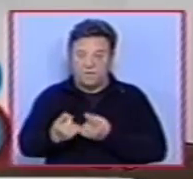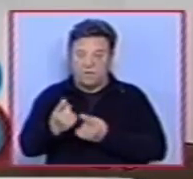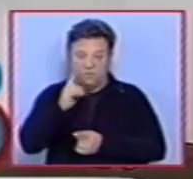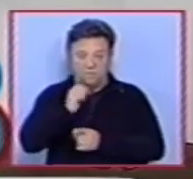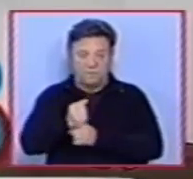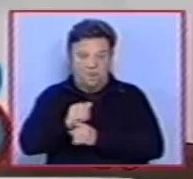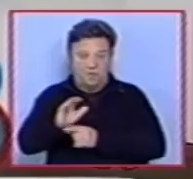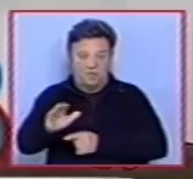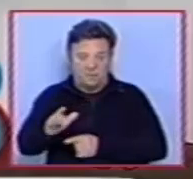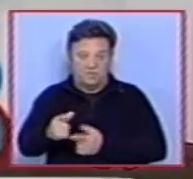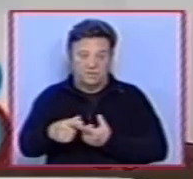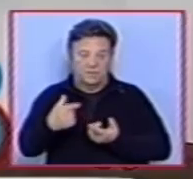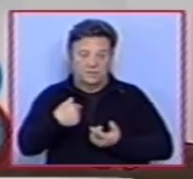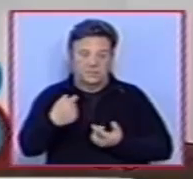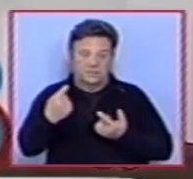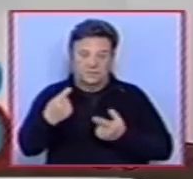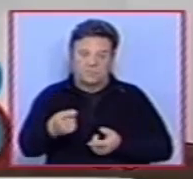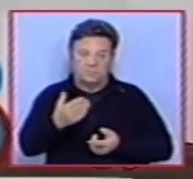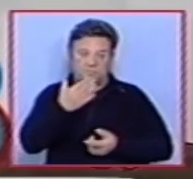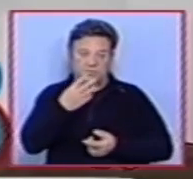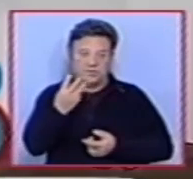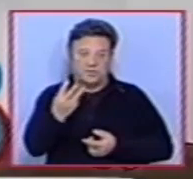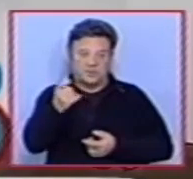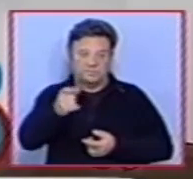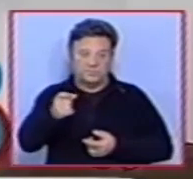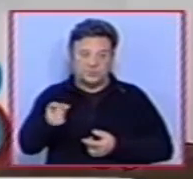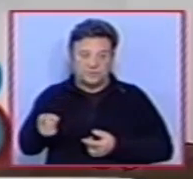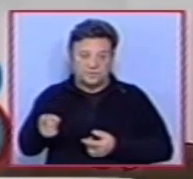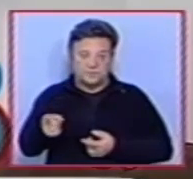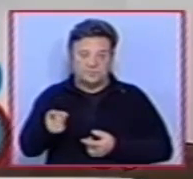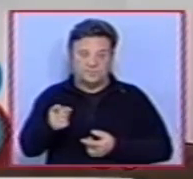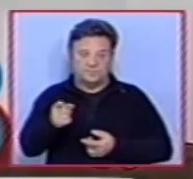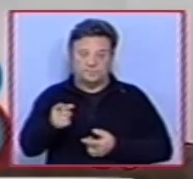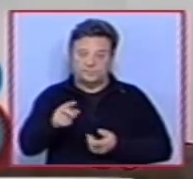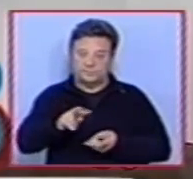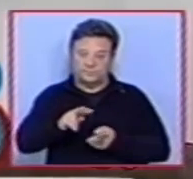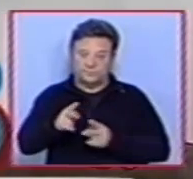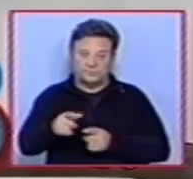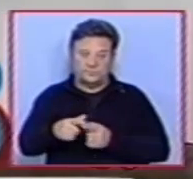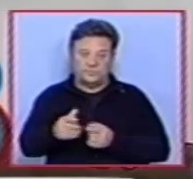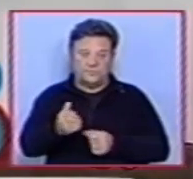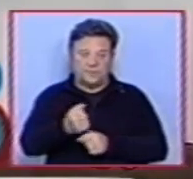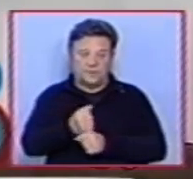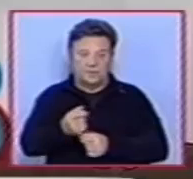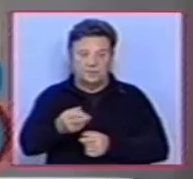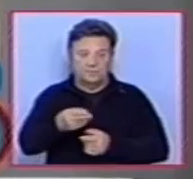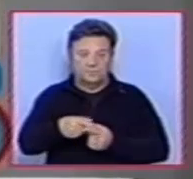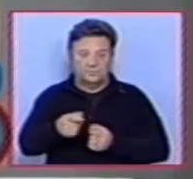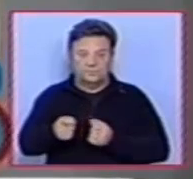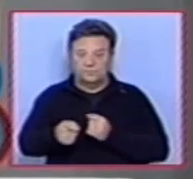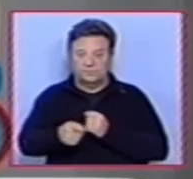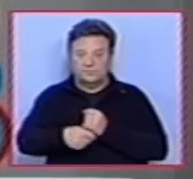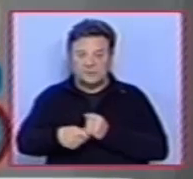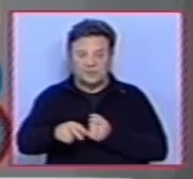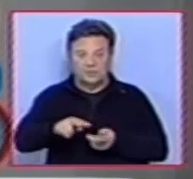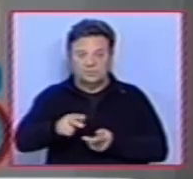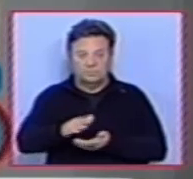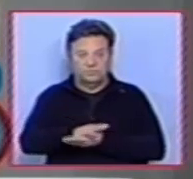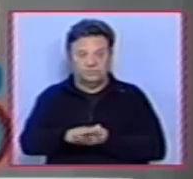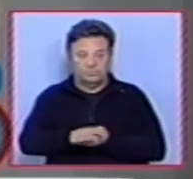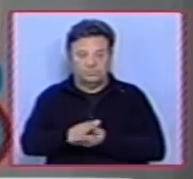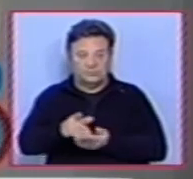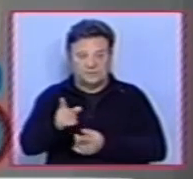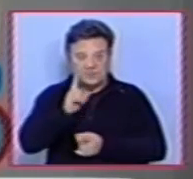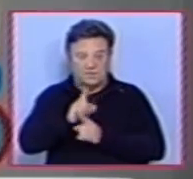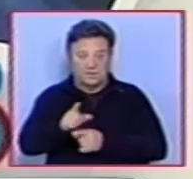ainda funcionam, ainda temos pelo menos 3 pessoas que transformam o cereal nas ditas azenhas. No